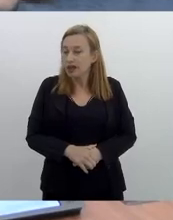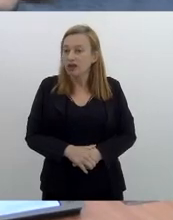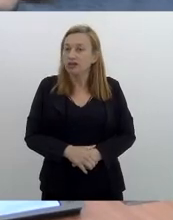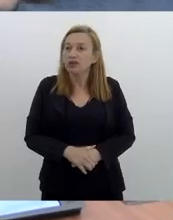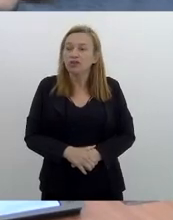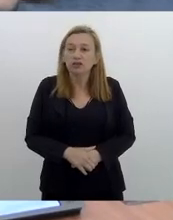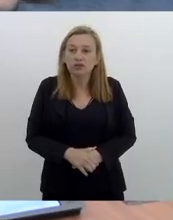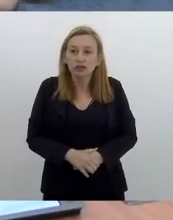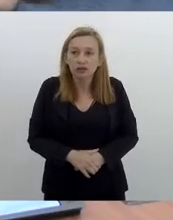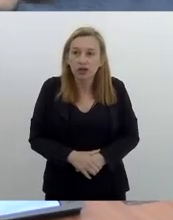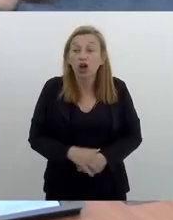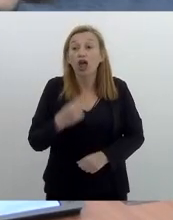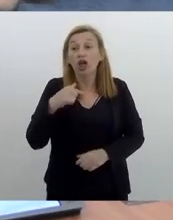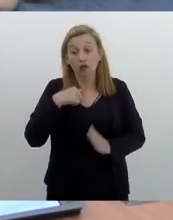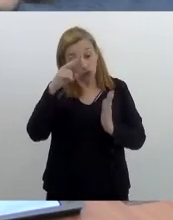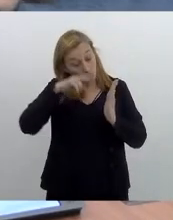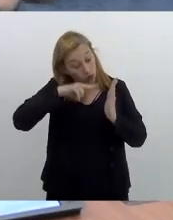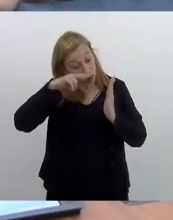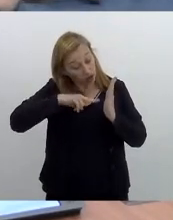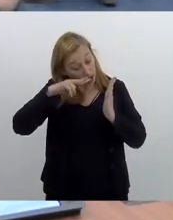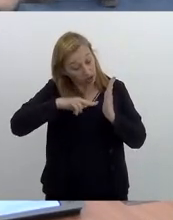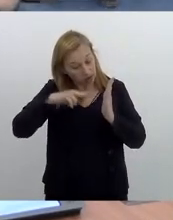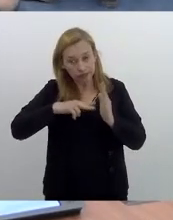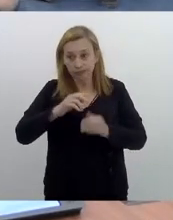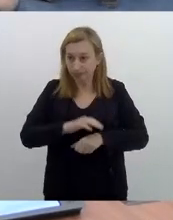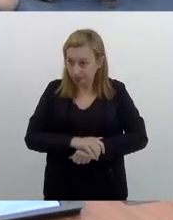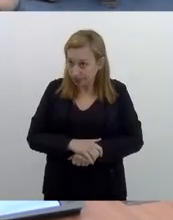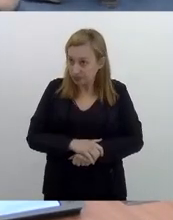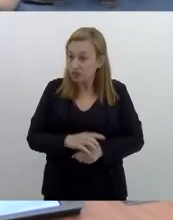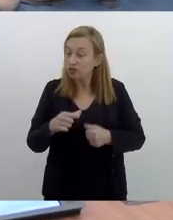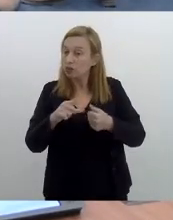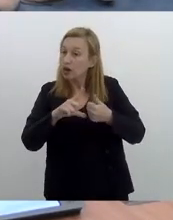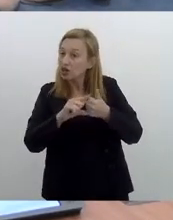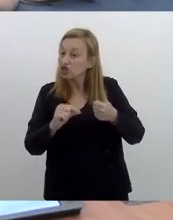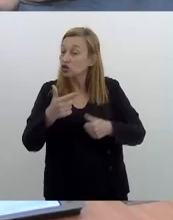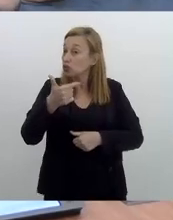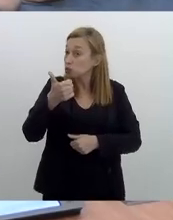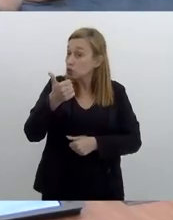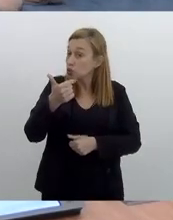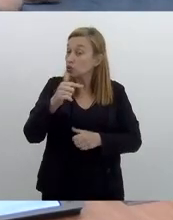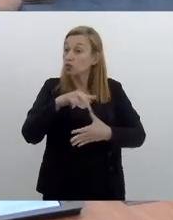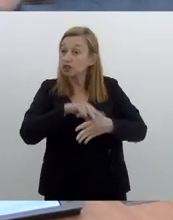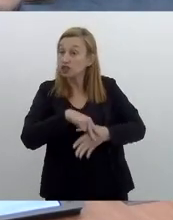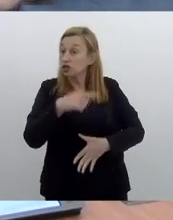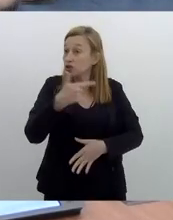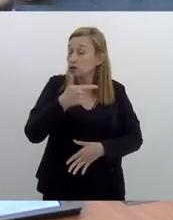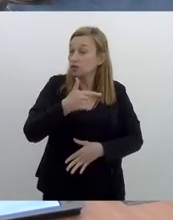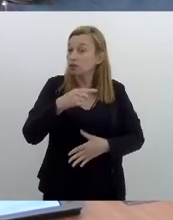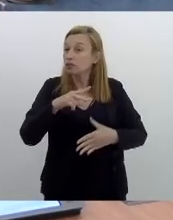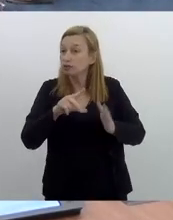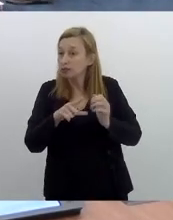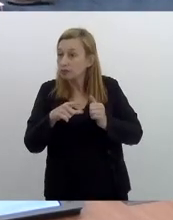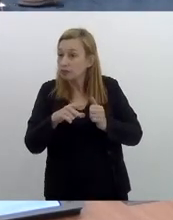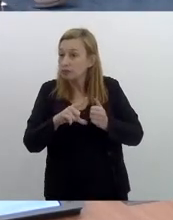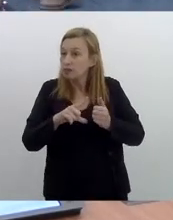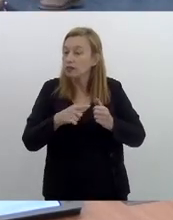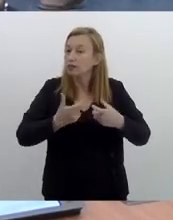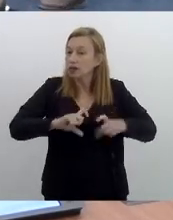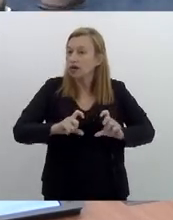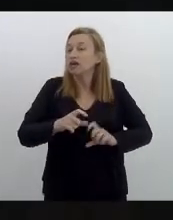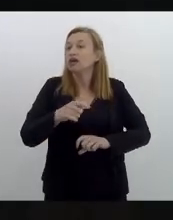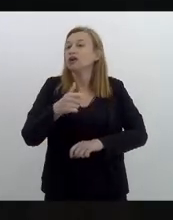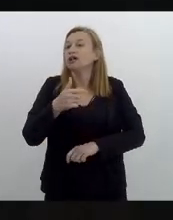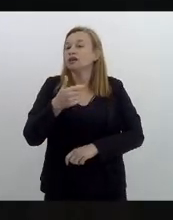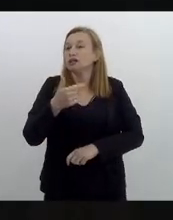Porque eu vou ler O se diz O artigo 12 Disposto no inciso 2 Parágrafo 1 Do artigo 2 Da lei complementar